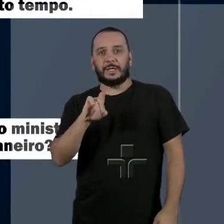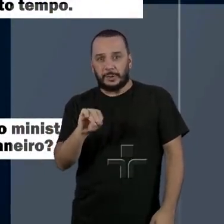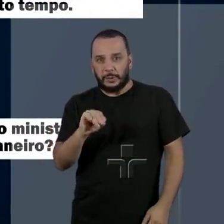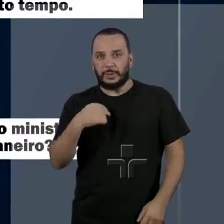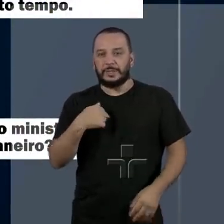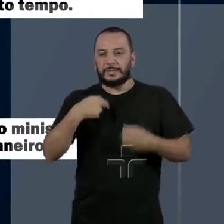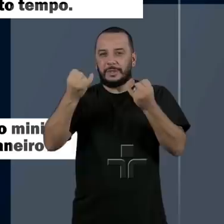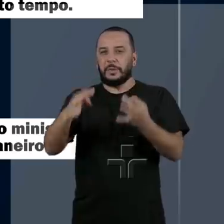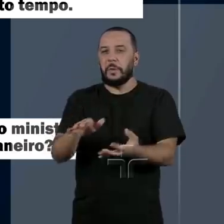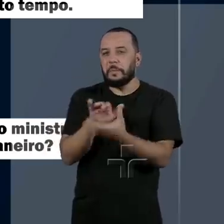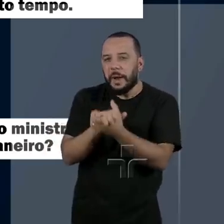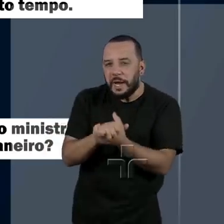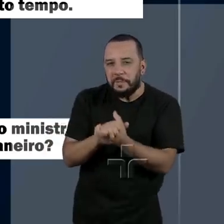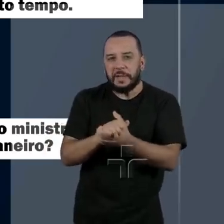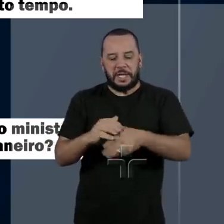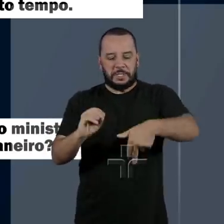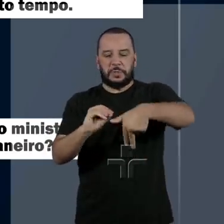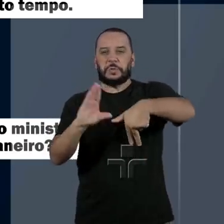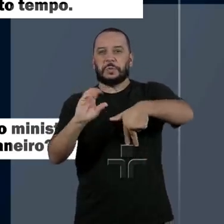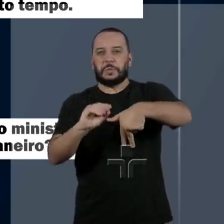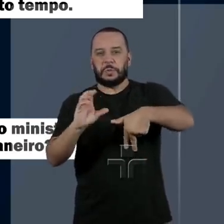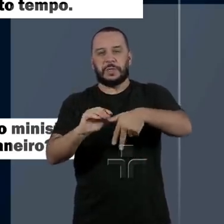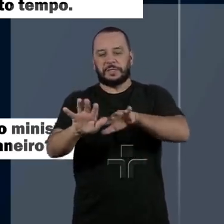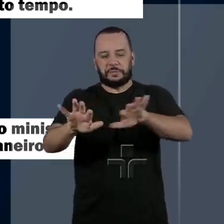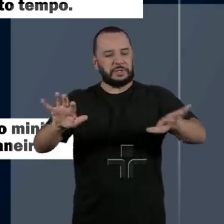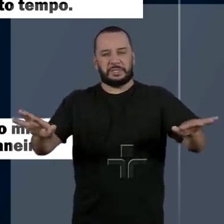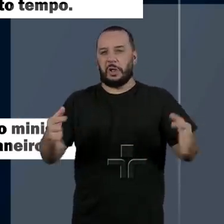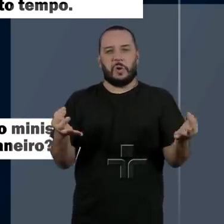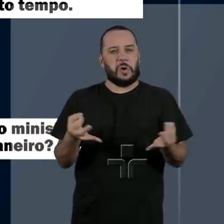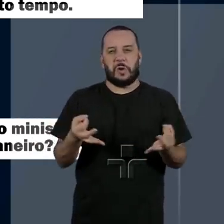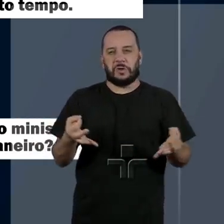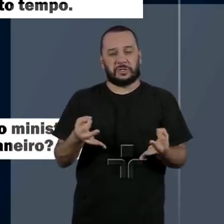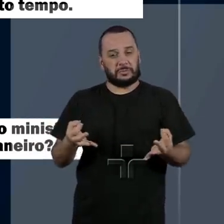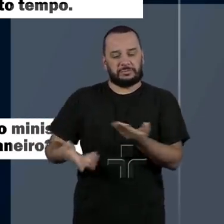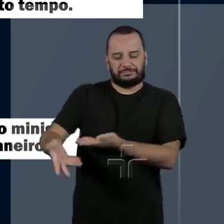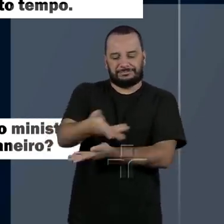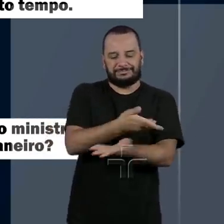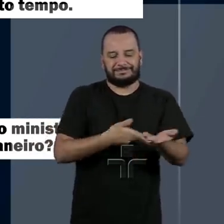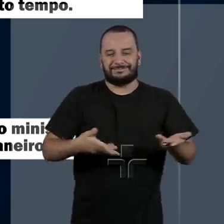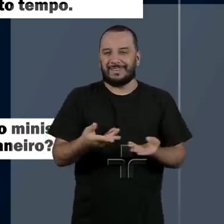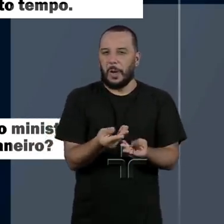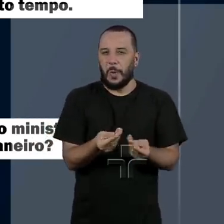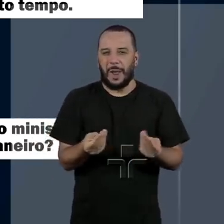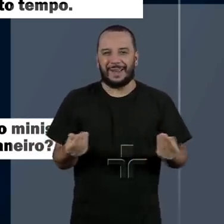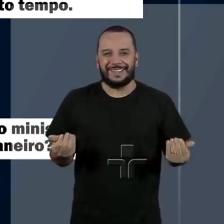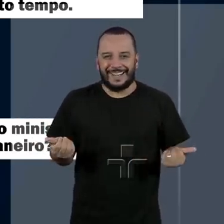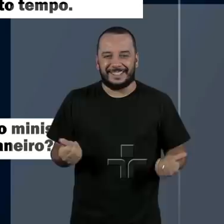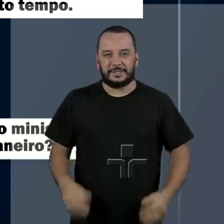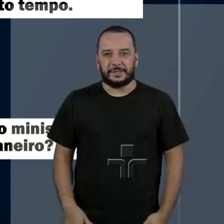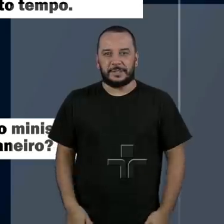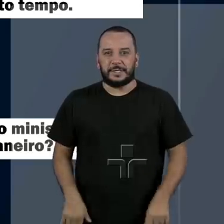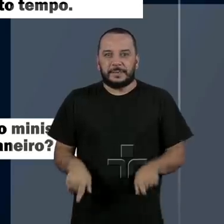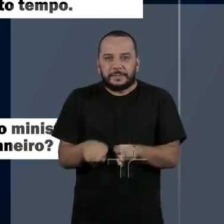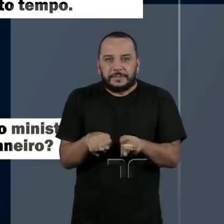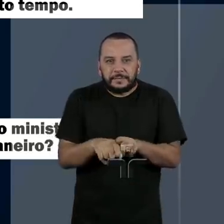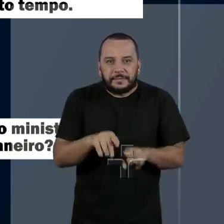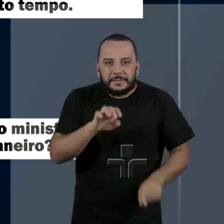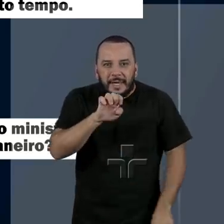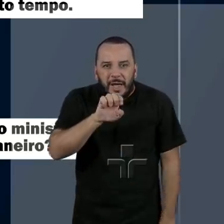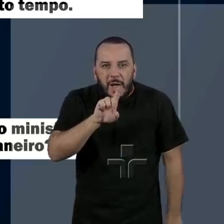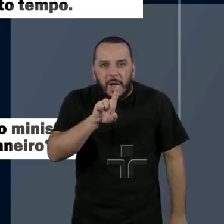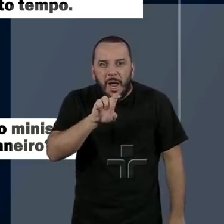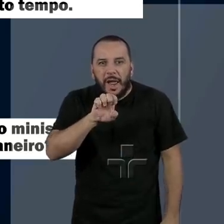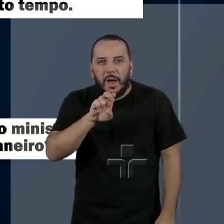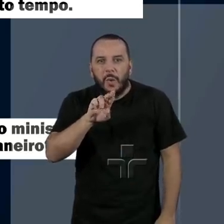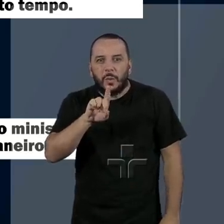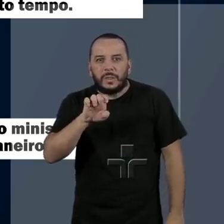diz: parabéns, TV Cultura, ótima exposição, interagir com qualidade. Tem o Eudes, que